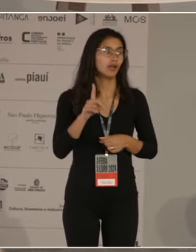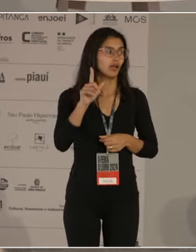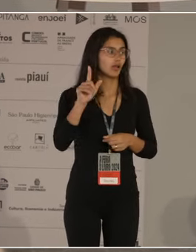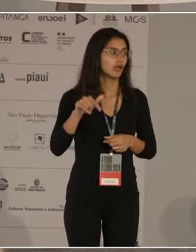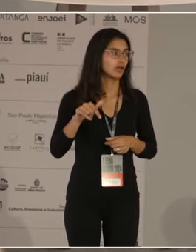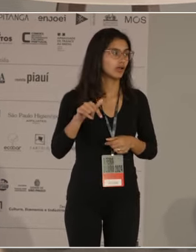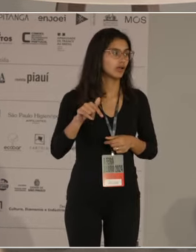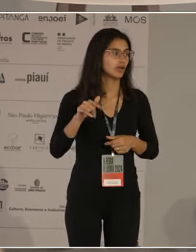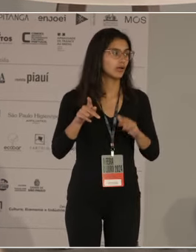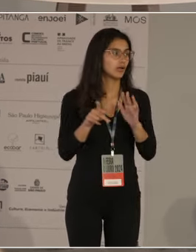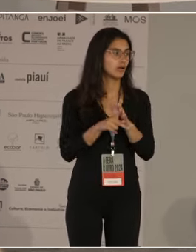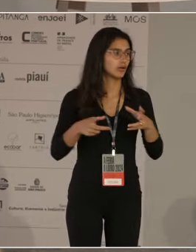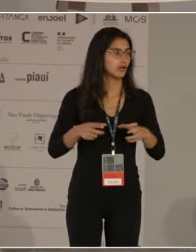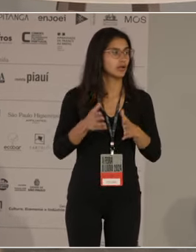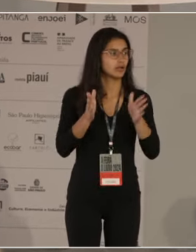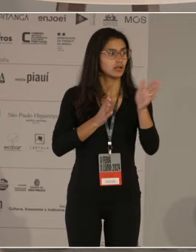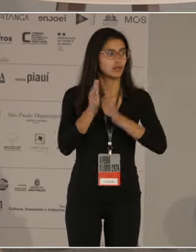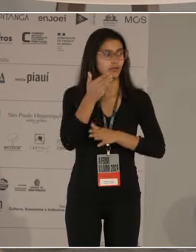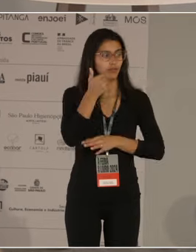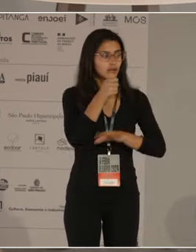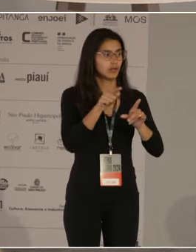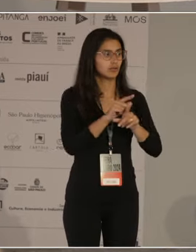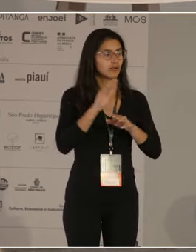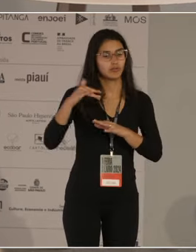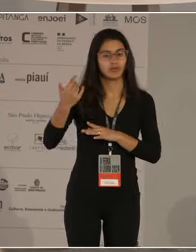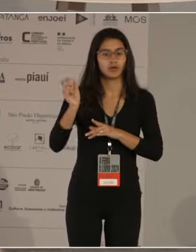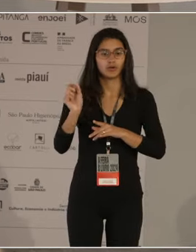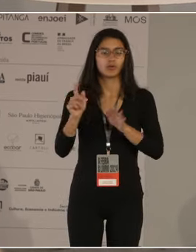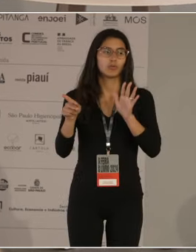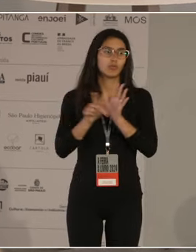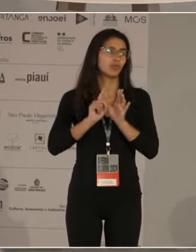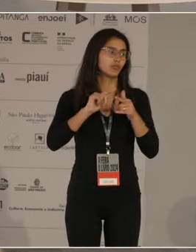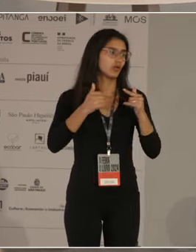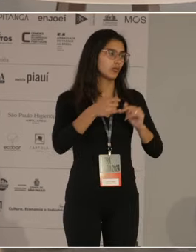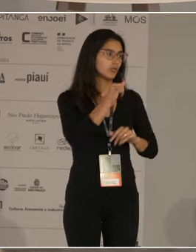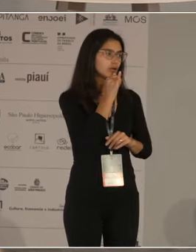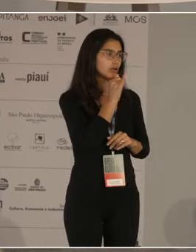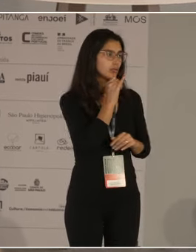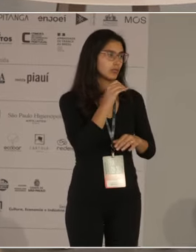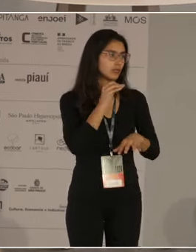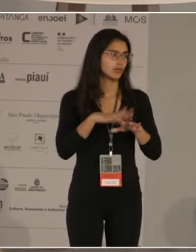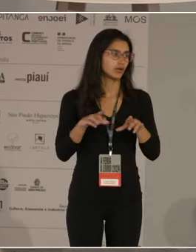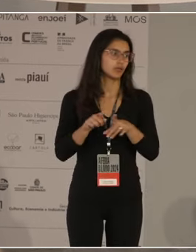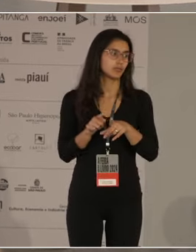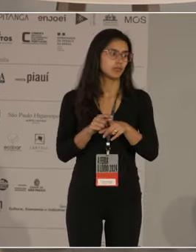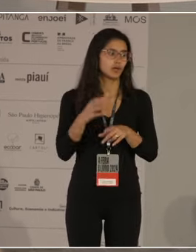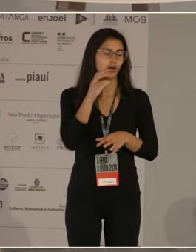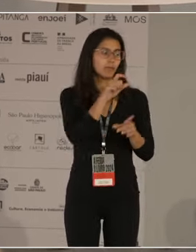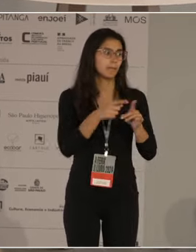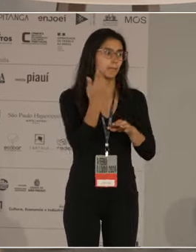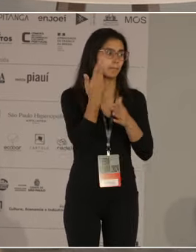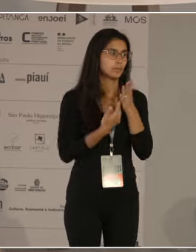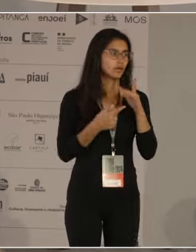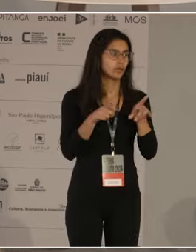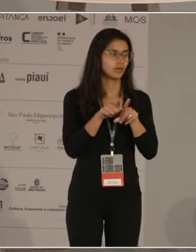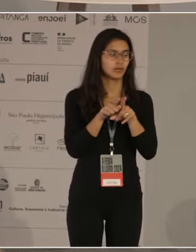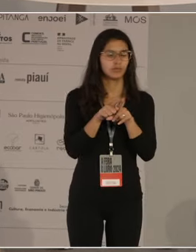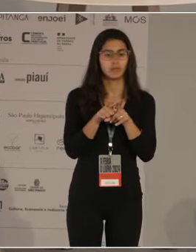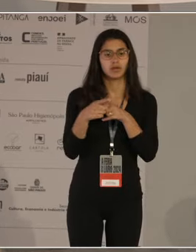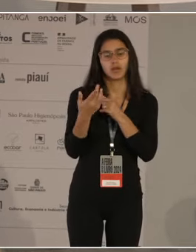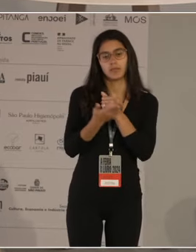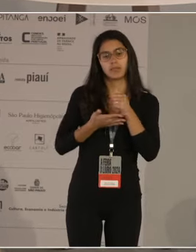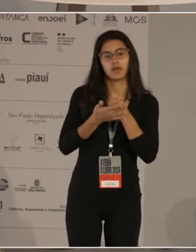os papers de arqueologia são mais acessíveis para quem vem de fora do que os de genética, por exemplo. Eu vou ler um paper de genética, rapidinho eu perco o chão, né?